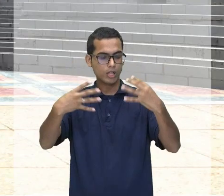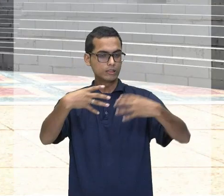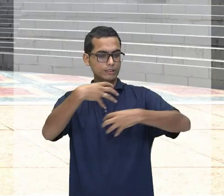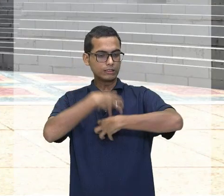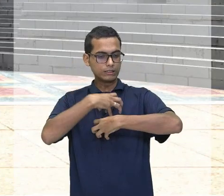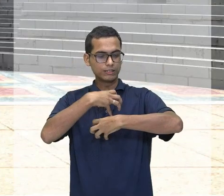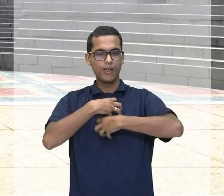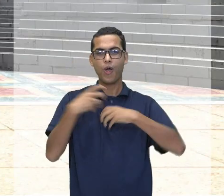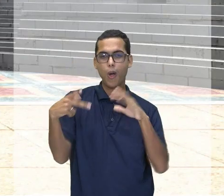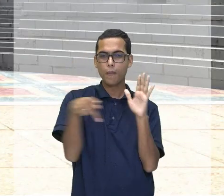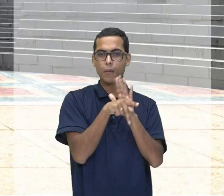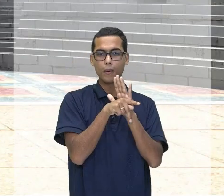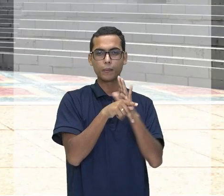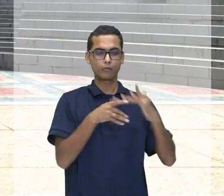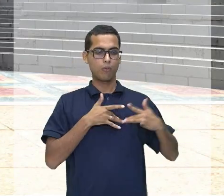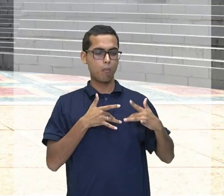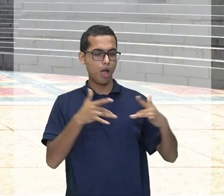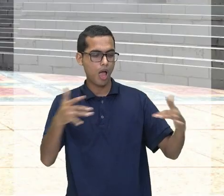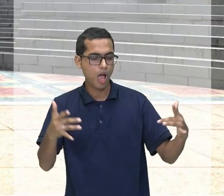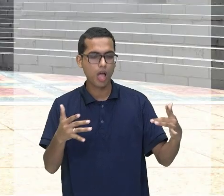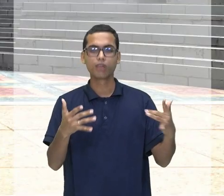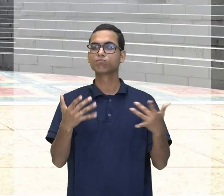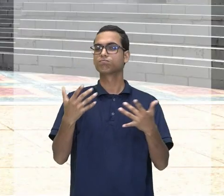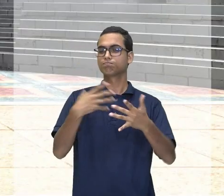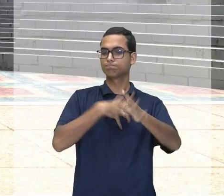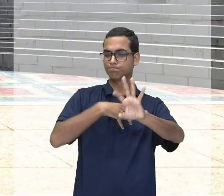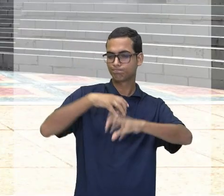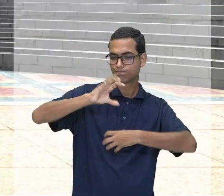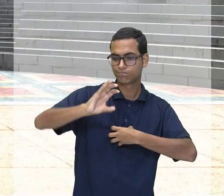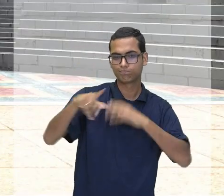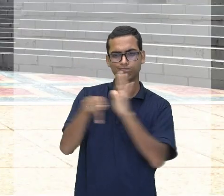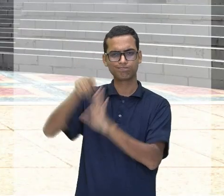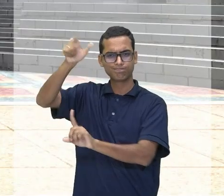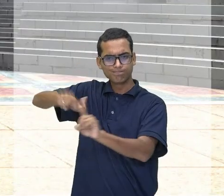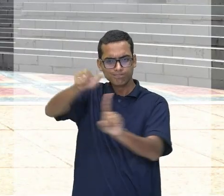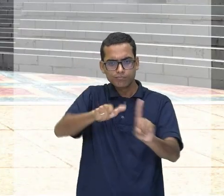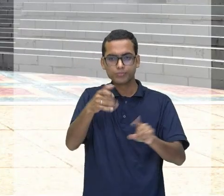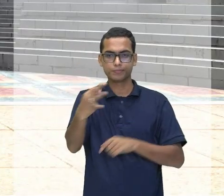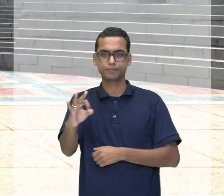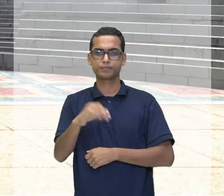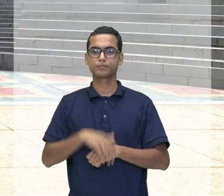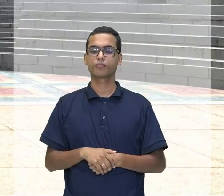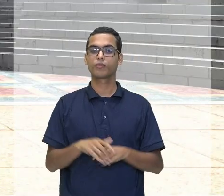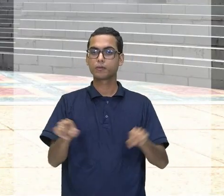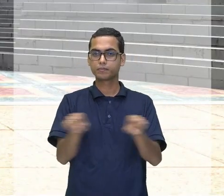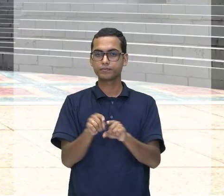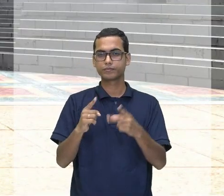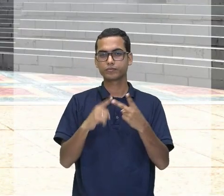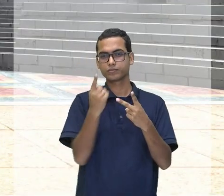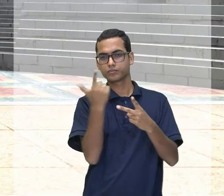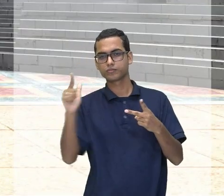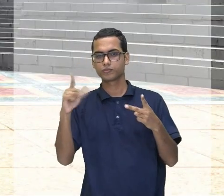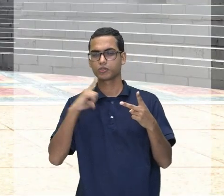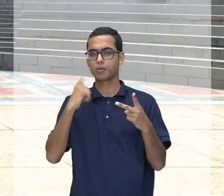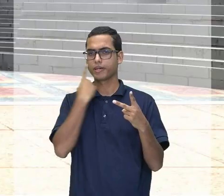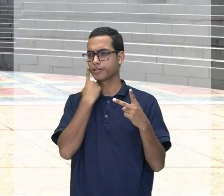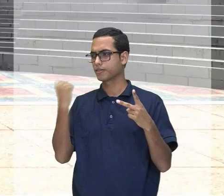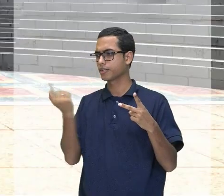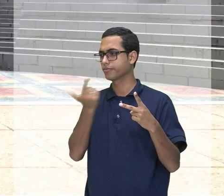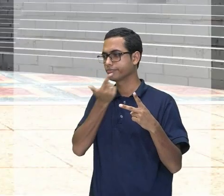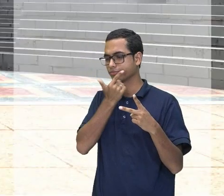piedade do personagem. Nós temos também a comédia, né? A comédia, então, ela é uma